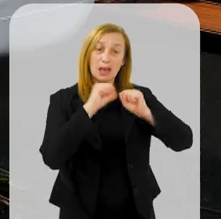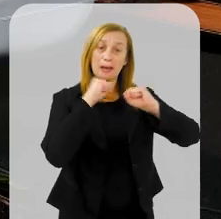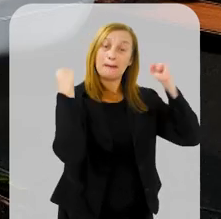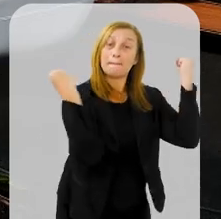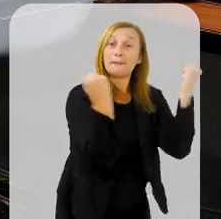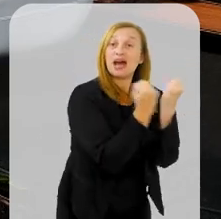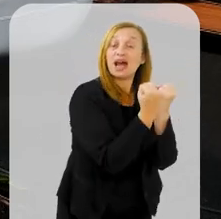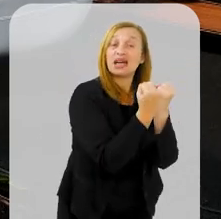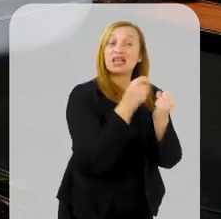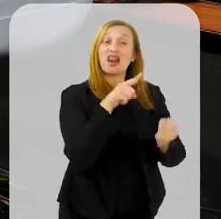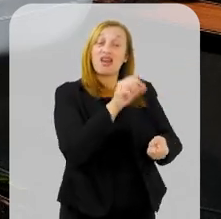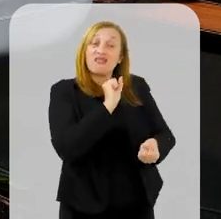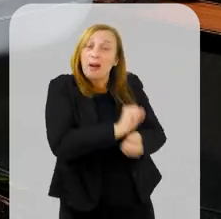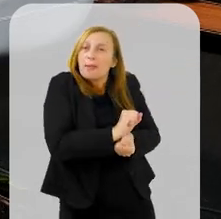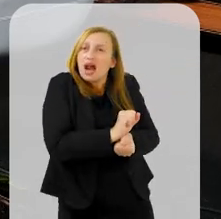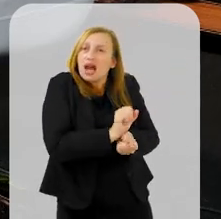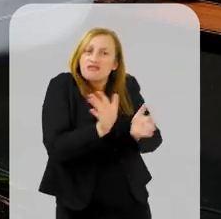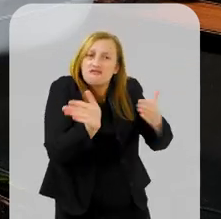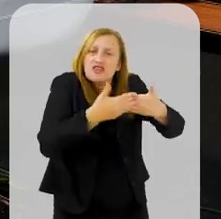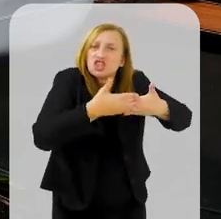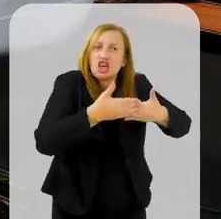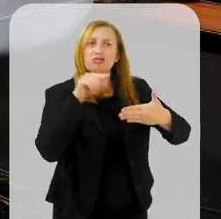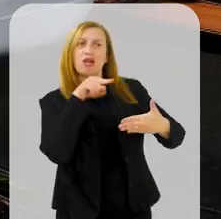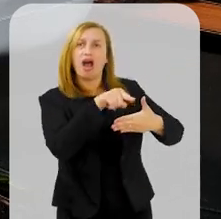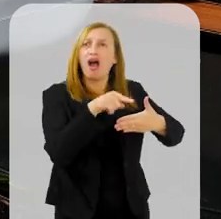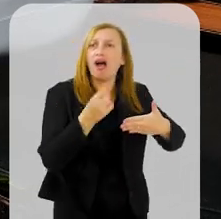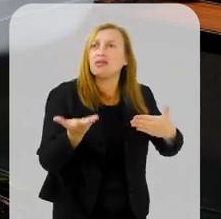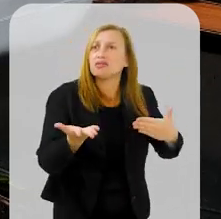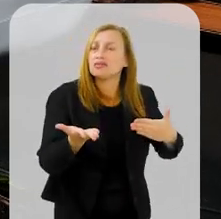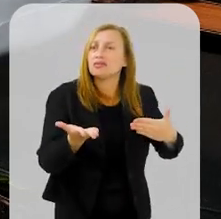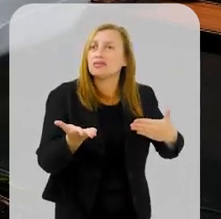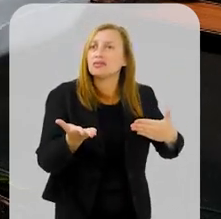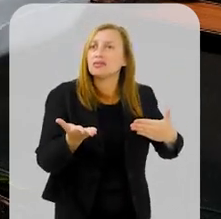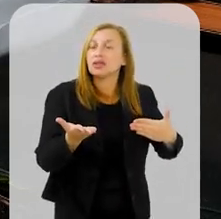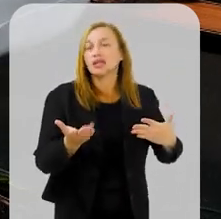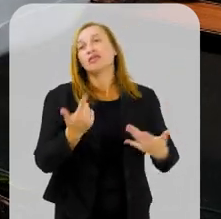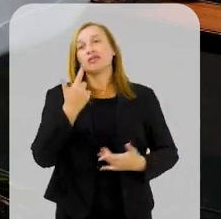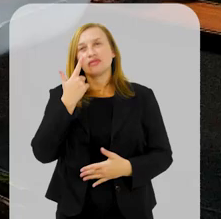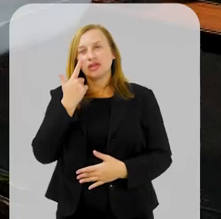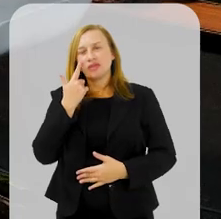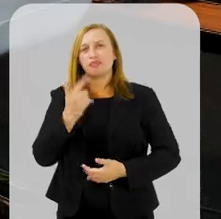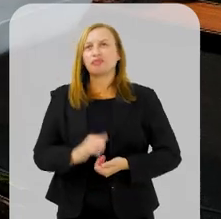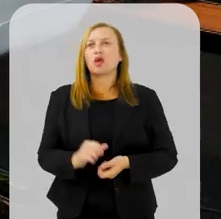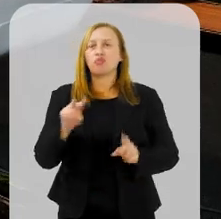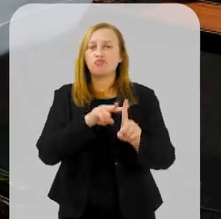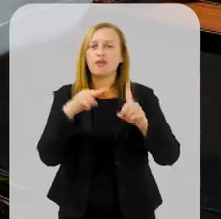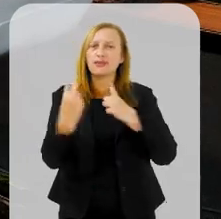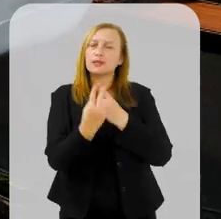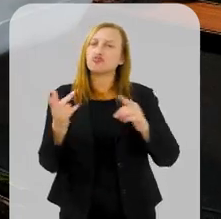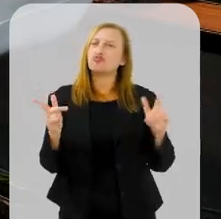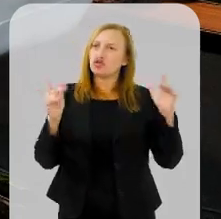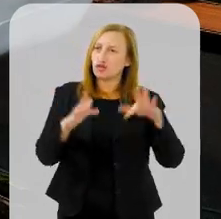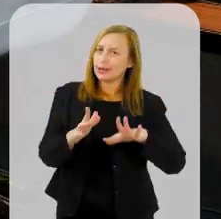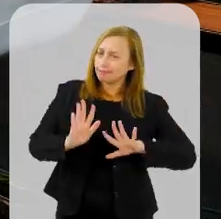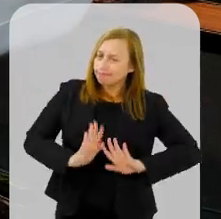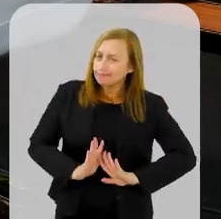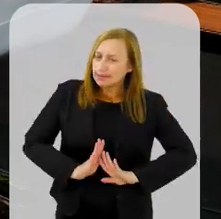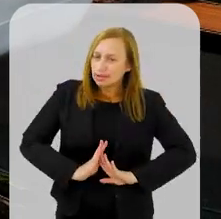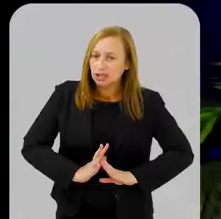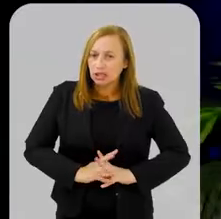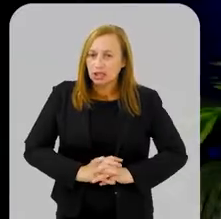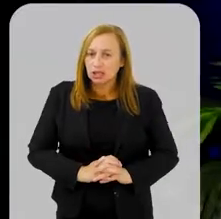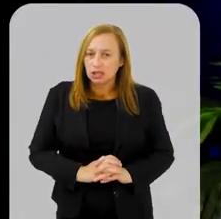O Maracanã vai ser o quê? Vai ficar parado? Vai ficar paralisado, deputado? Olha só, eu tenho uma visão